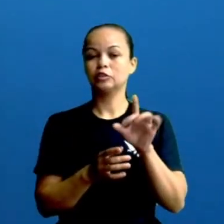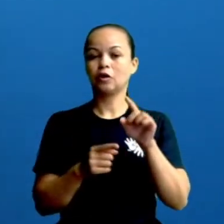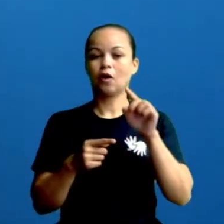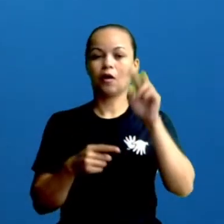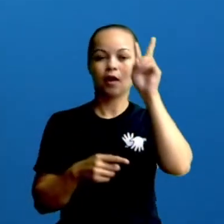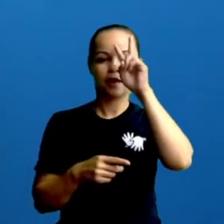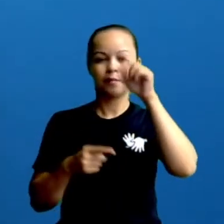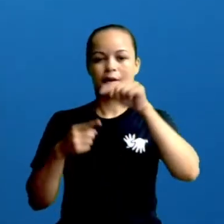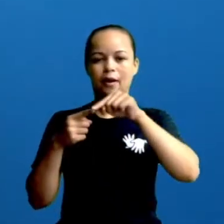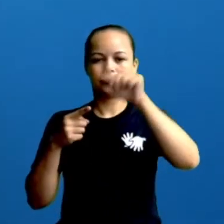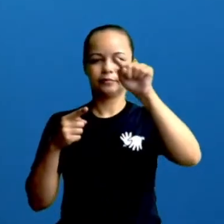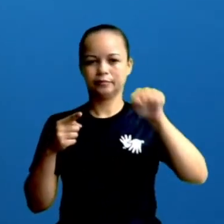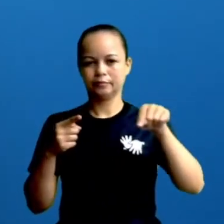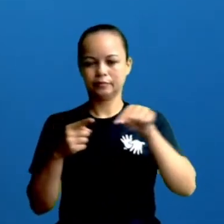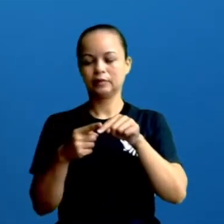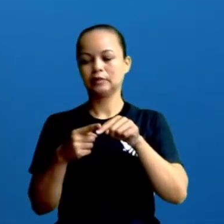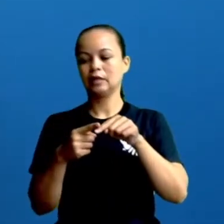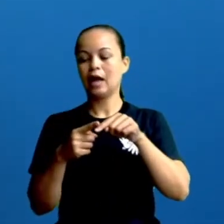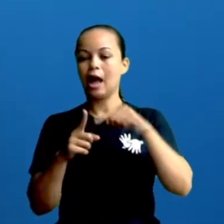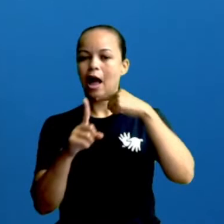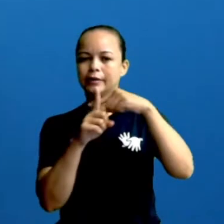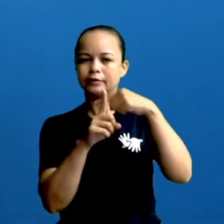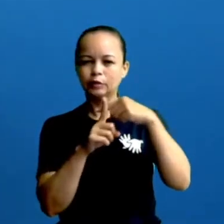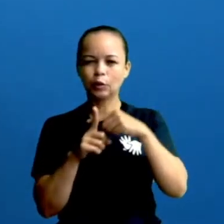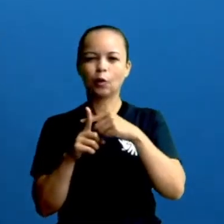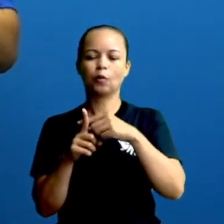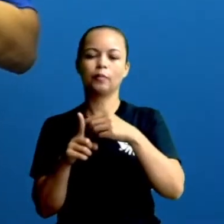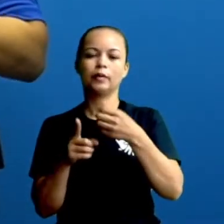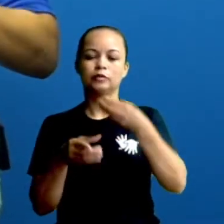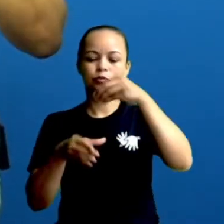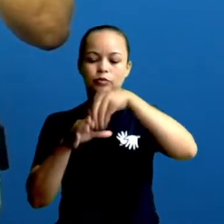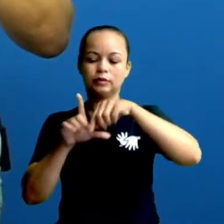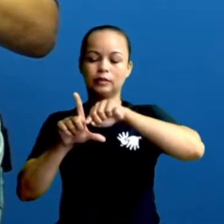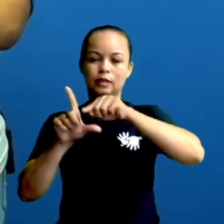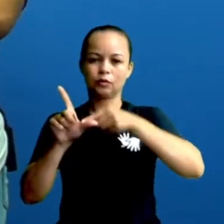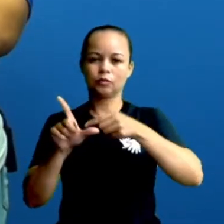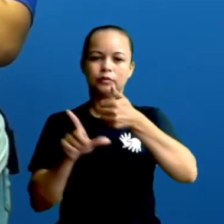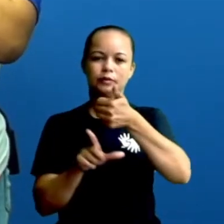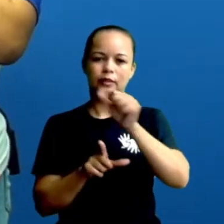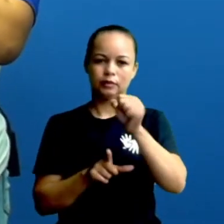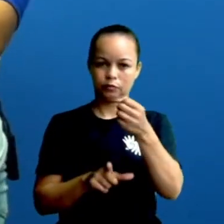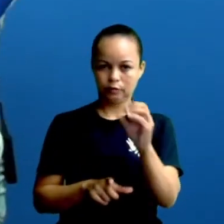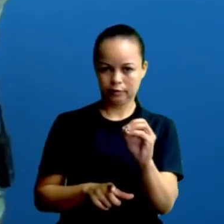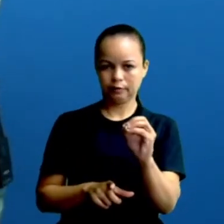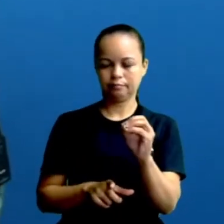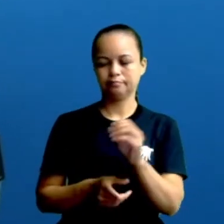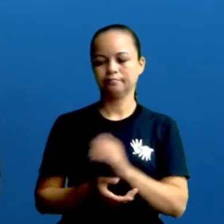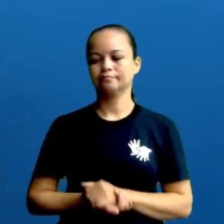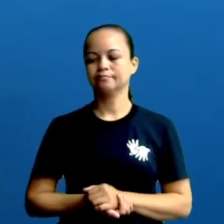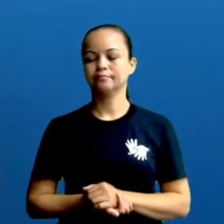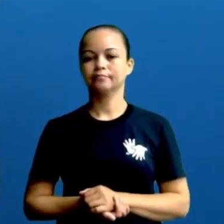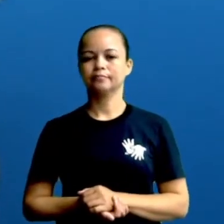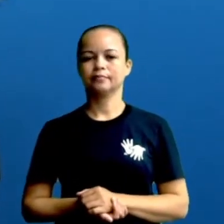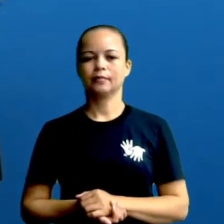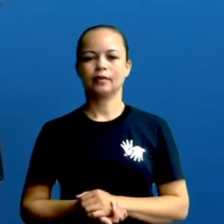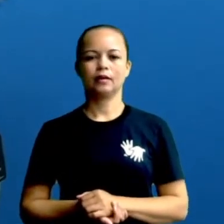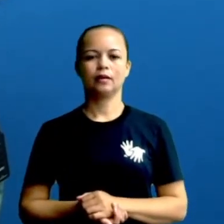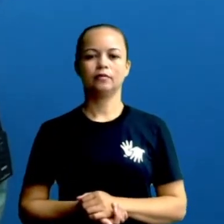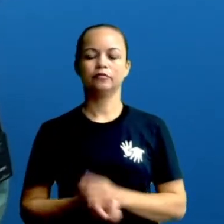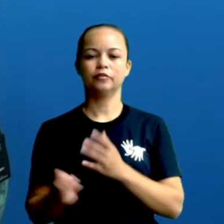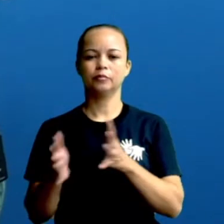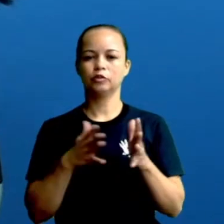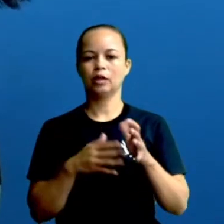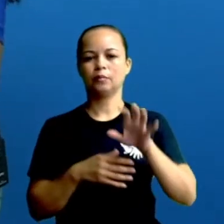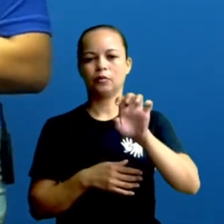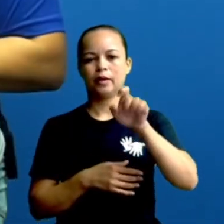triângulo. A soma dos ângulos internos do triângulo tem que dar 180 graus. Então, vamos lá para o